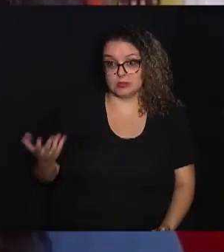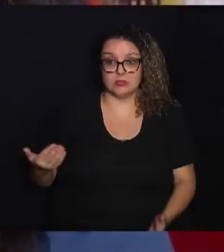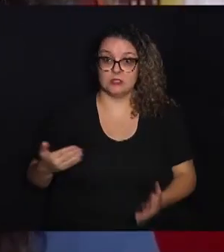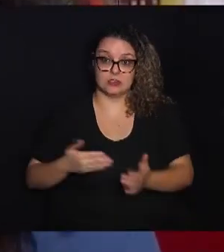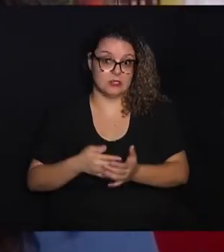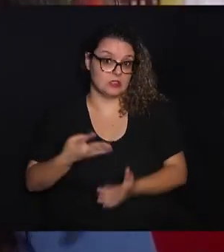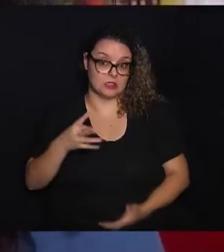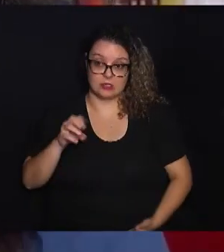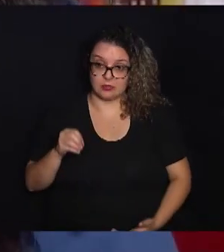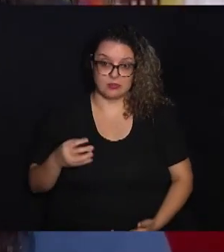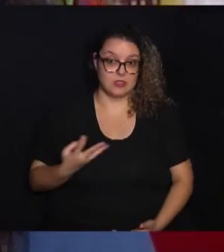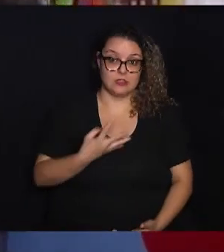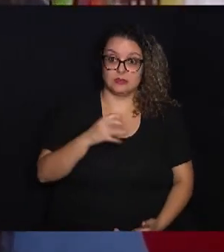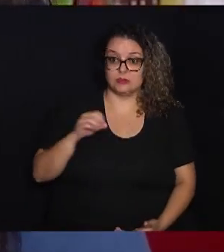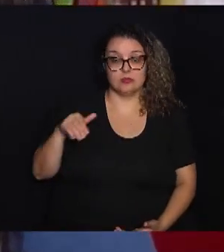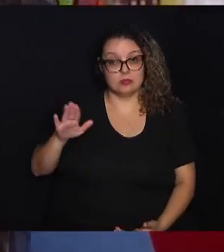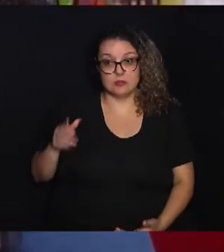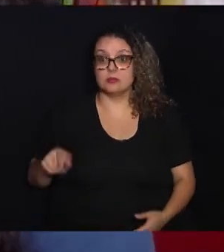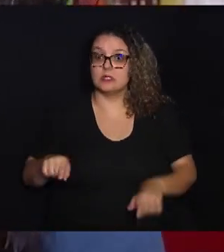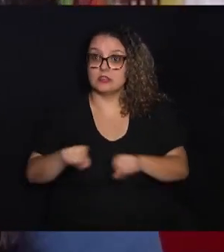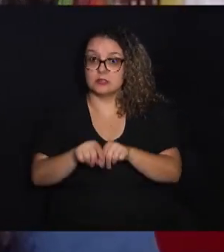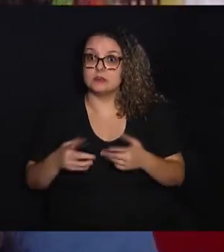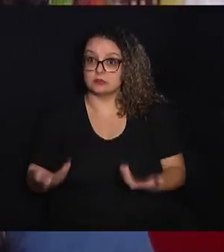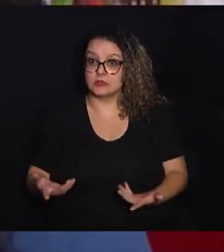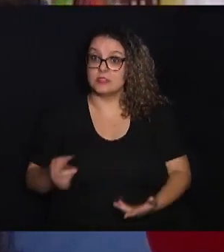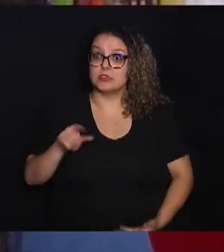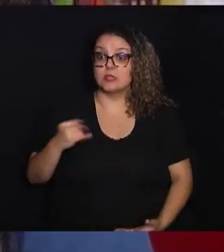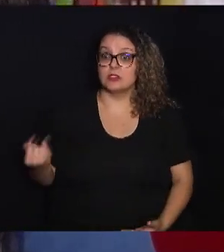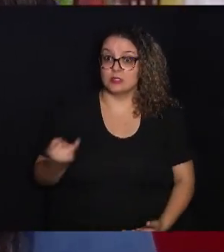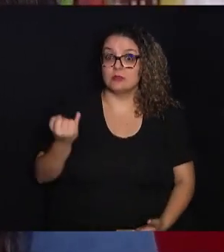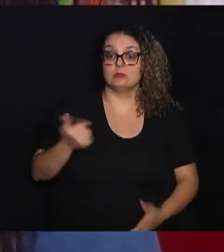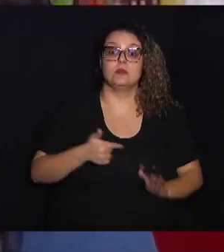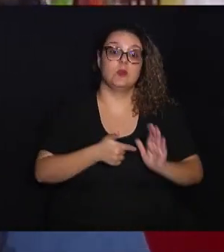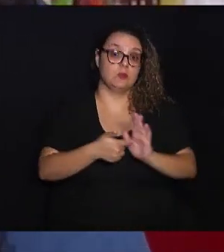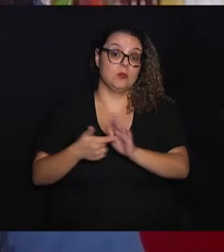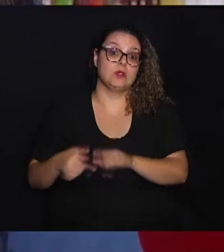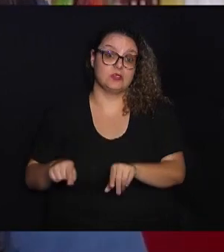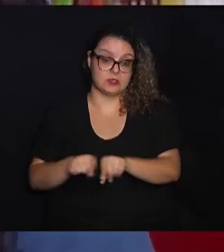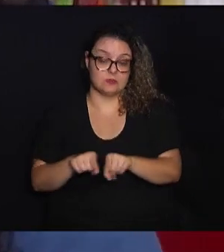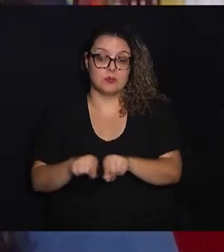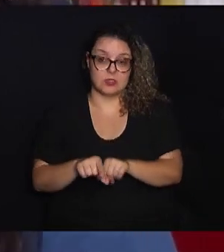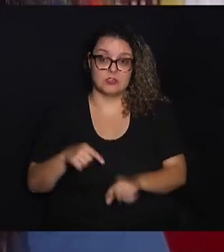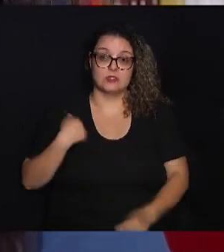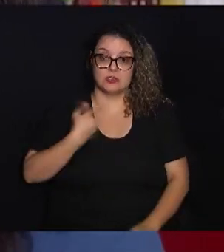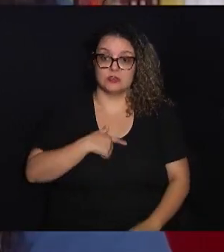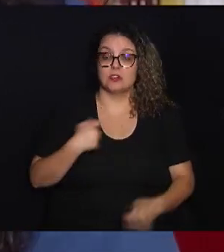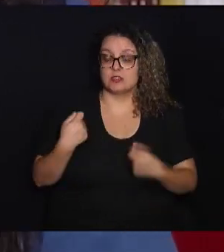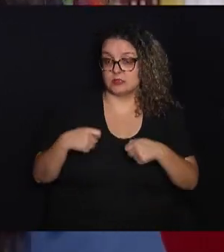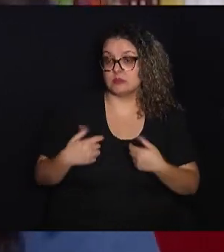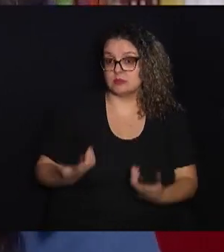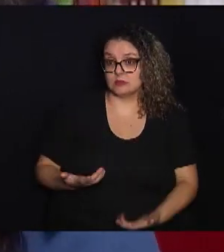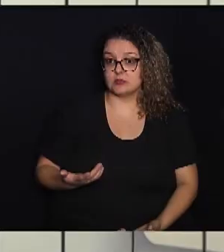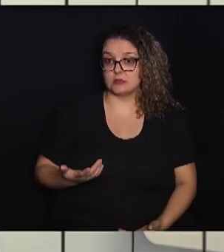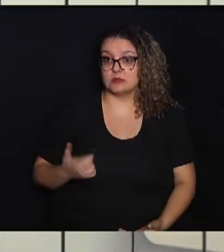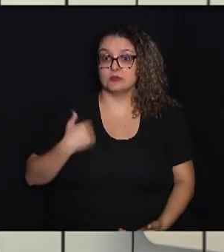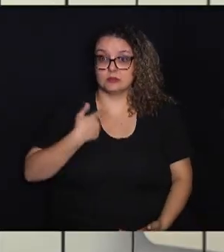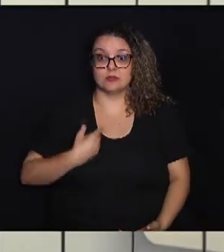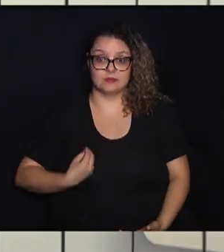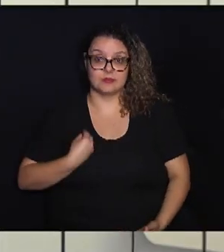40 anos, de 40 a mais, também passam, e é importante a gente mostrar também as nossas necessidades e o que a gente